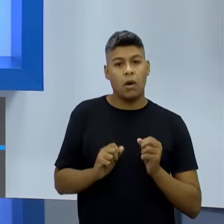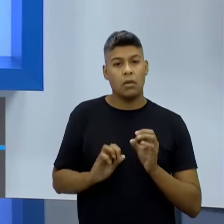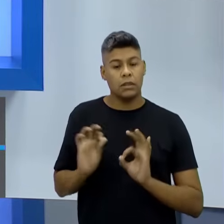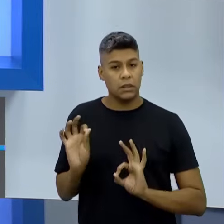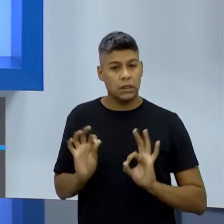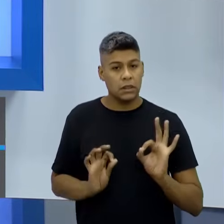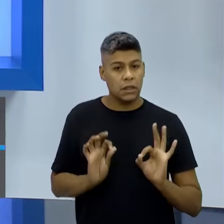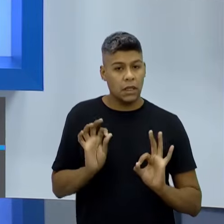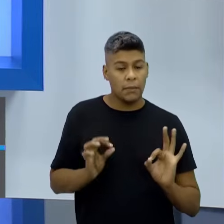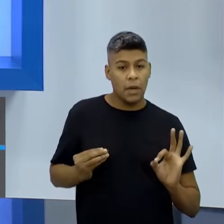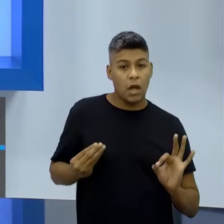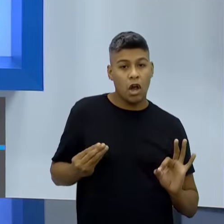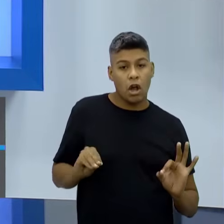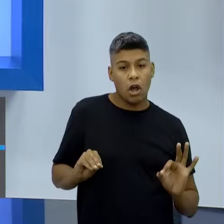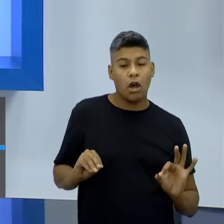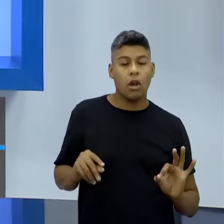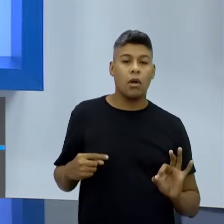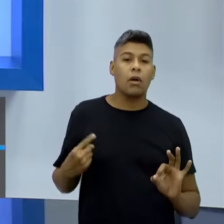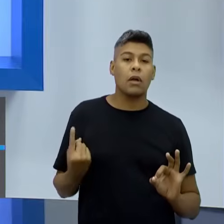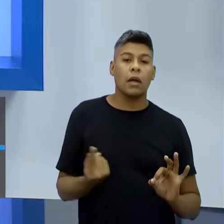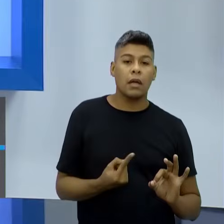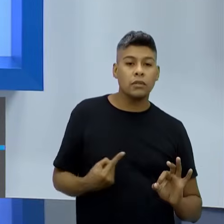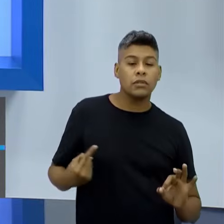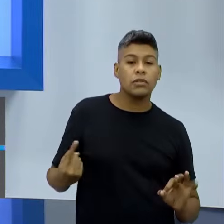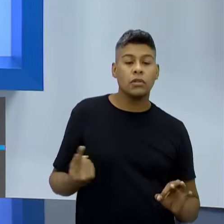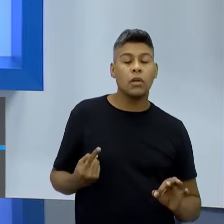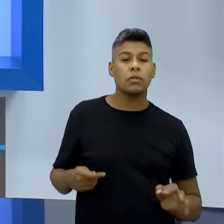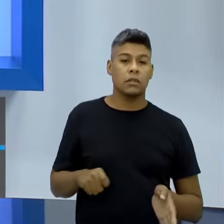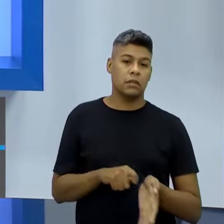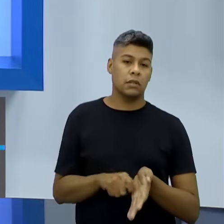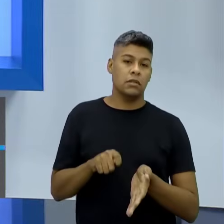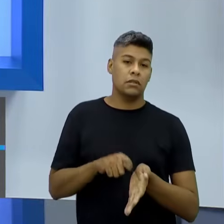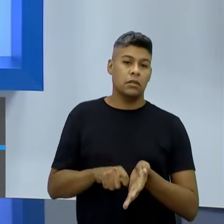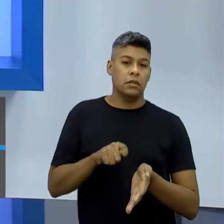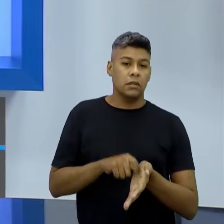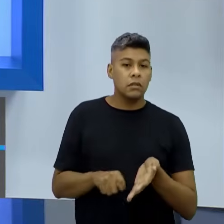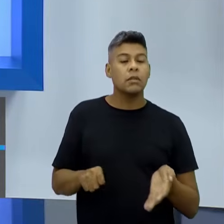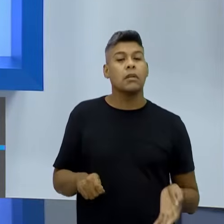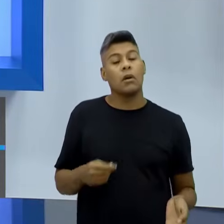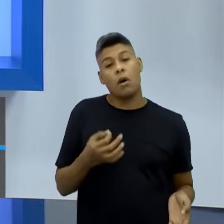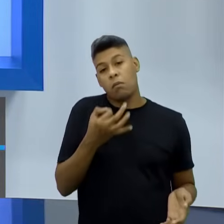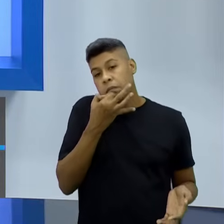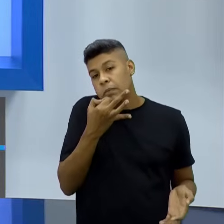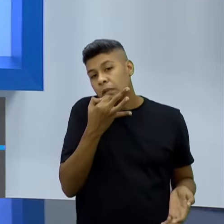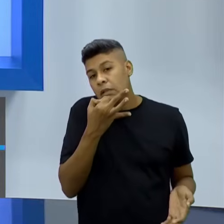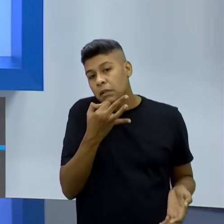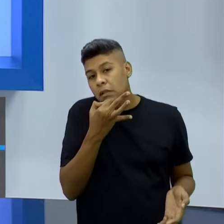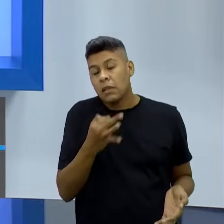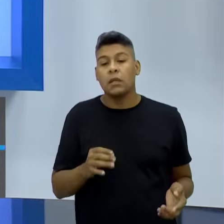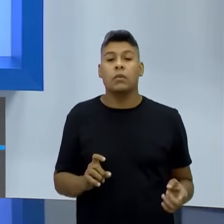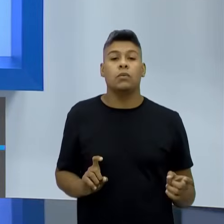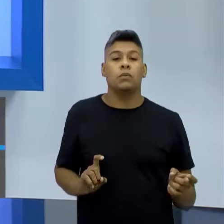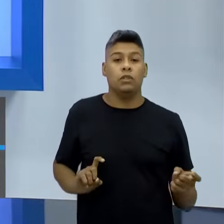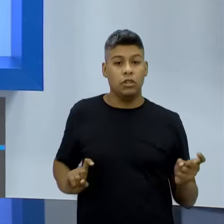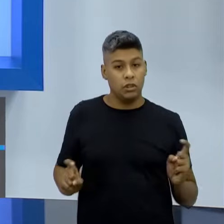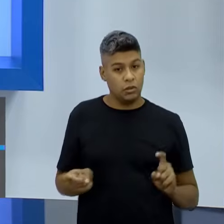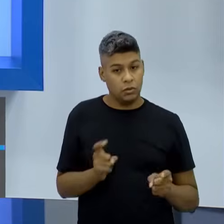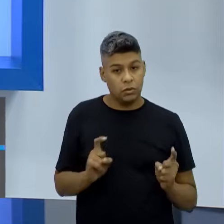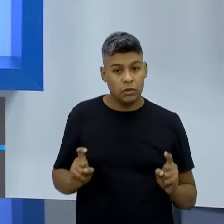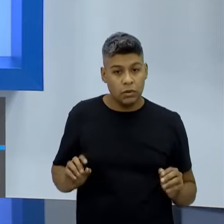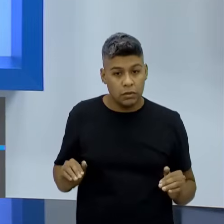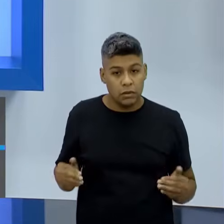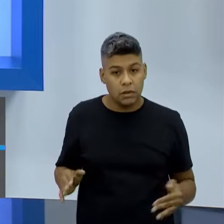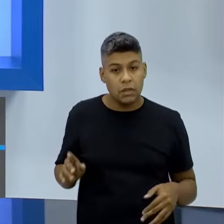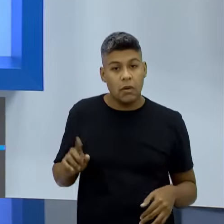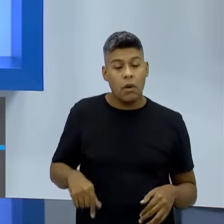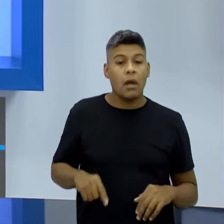onde a gente pode colocar as nossas anotações, os nossos pontos de vista, as nossas discussões. Então,